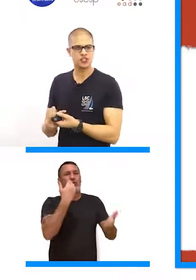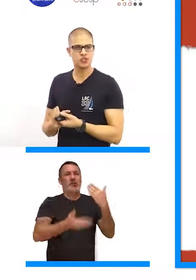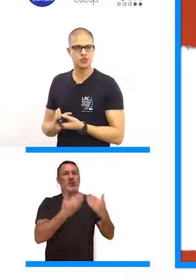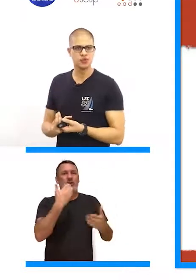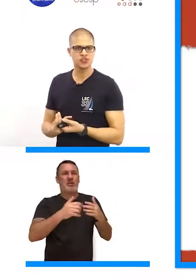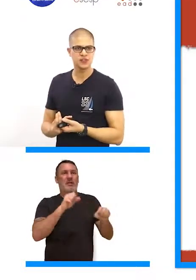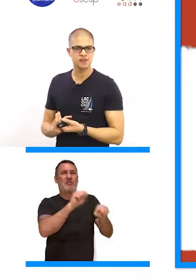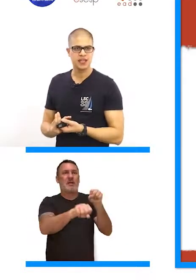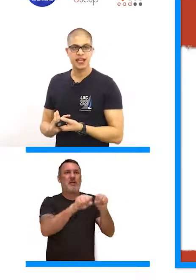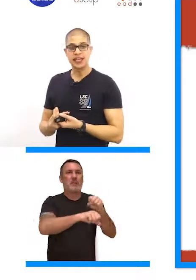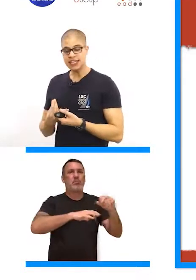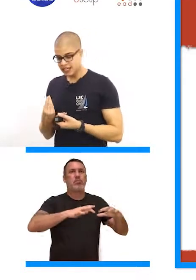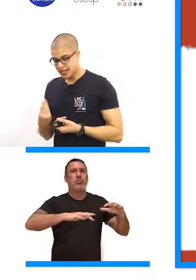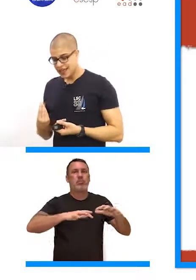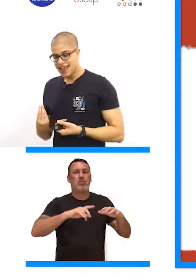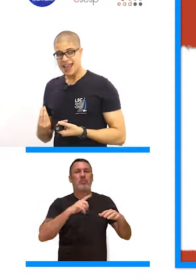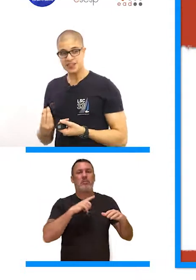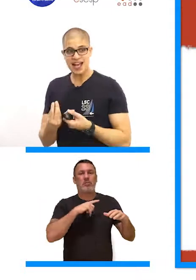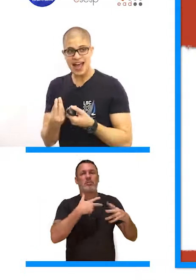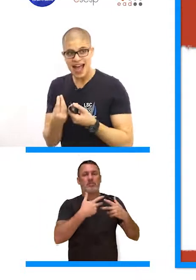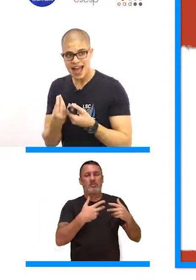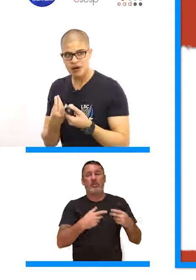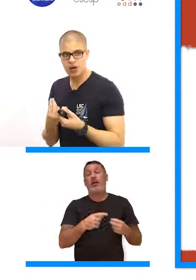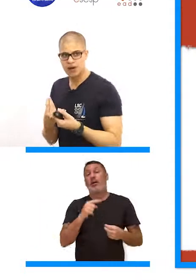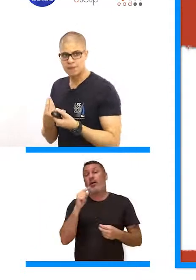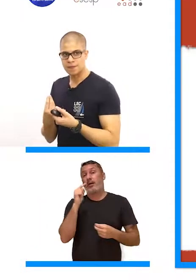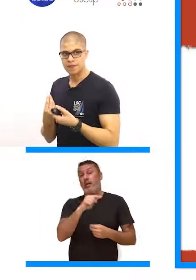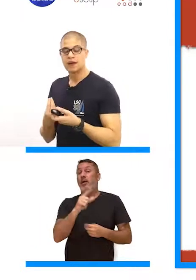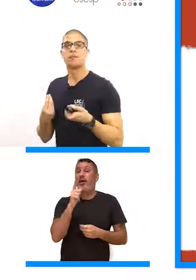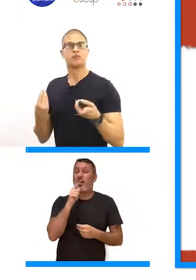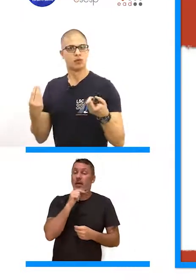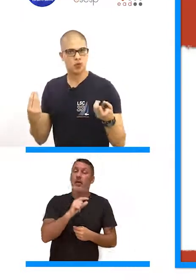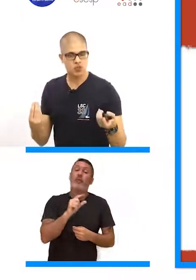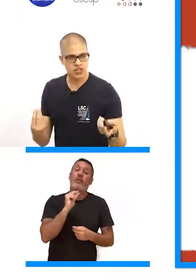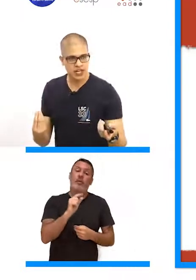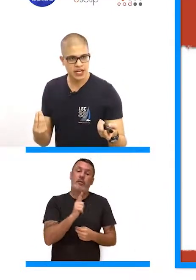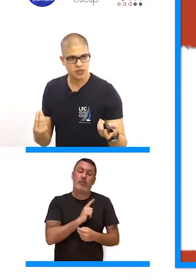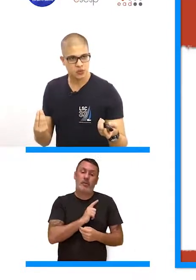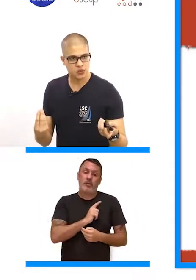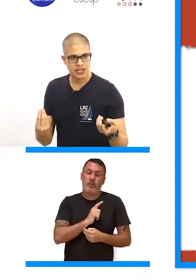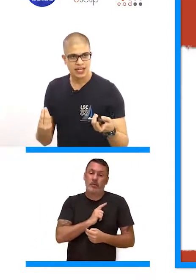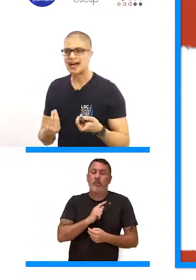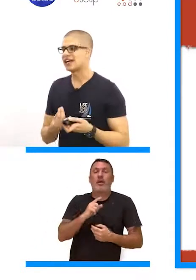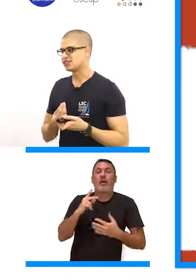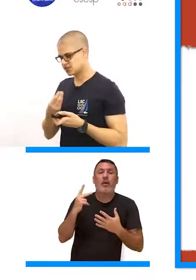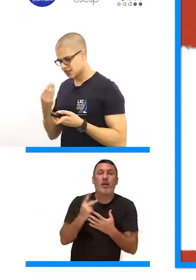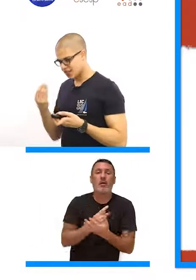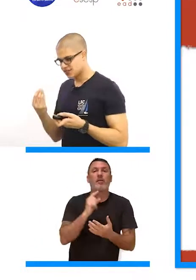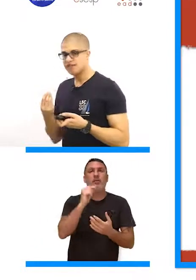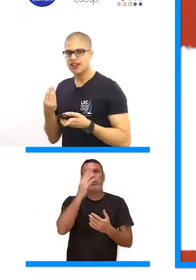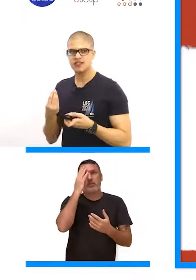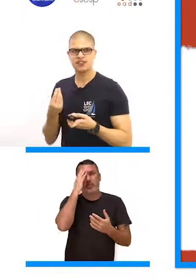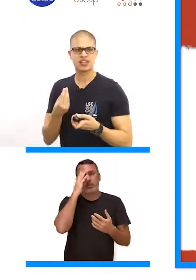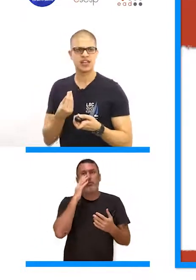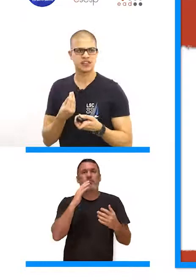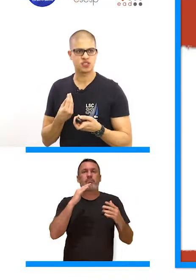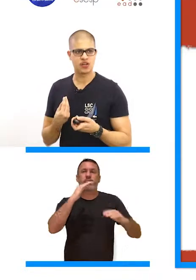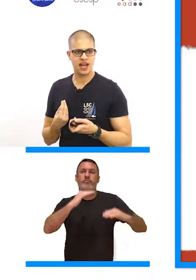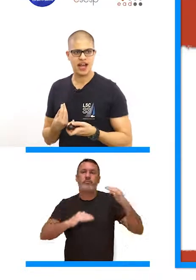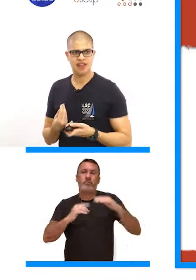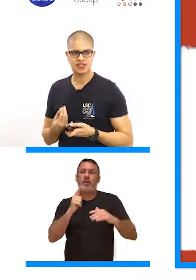a ocorrência de chuvas. E essa água, considerando as